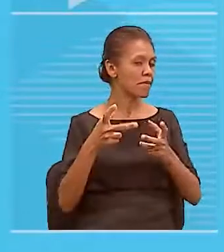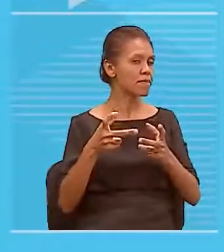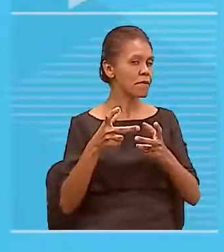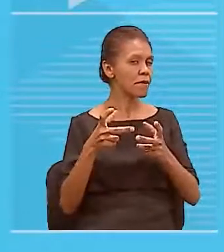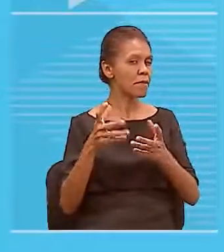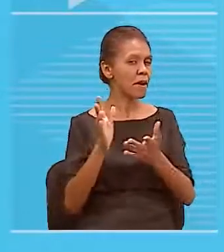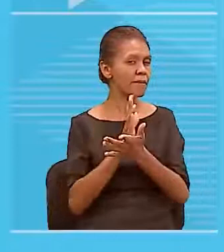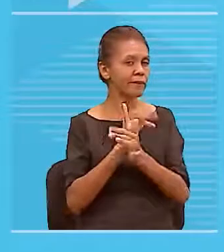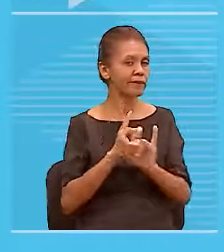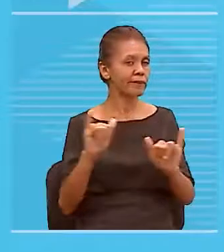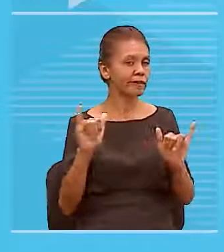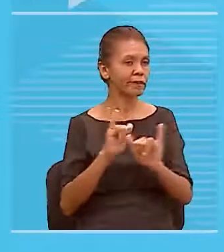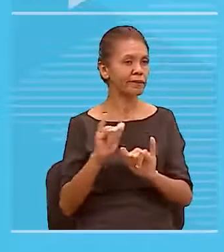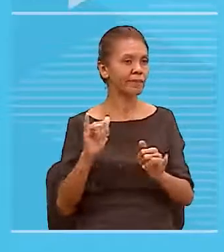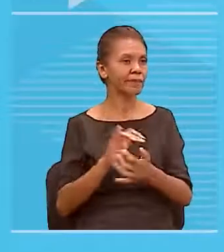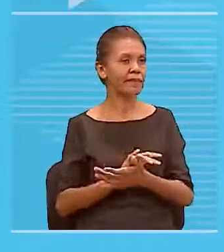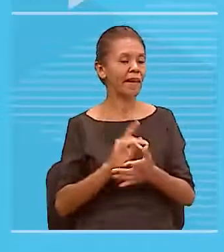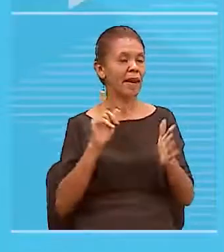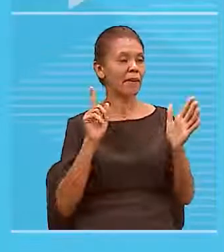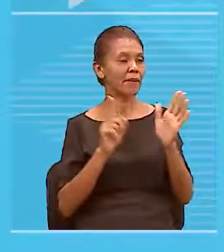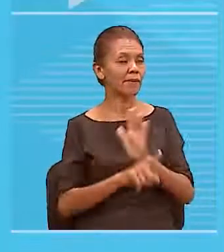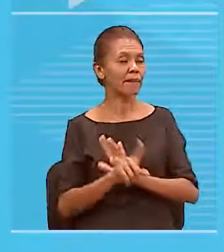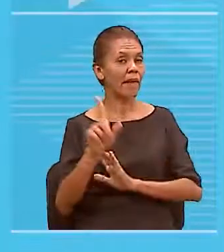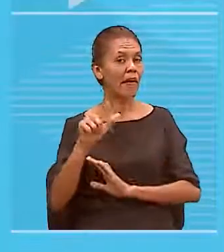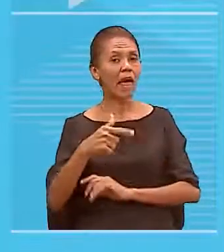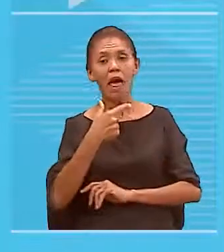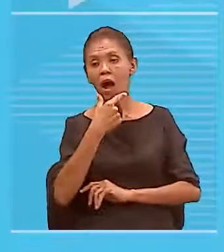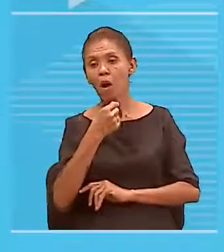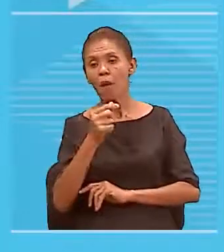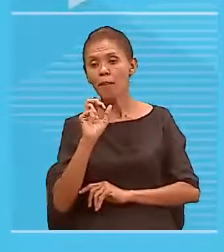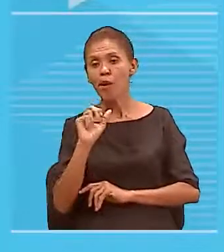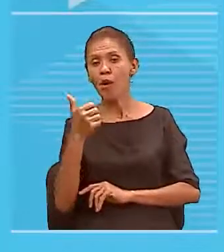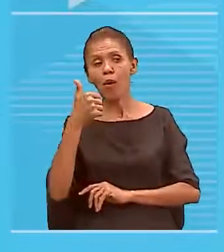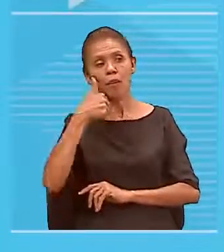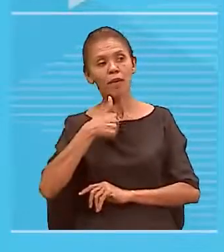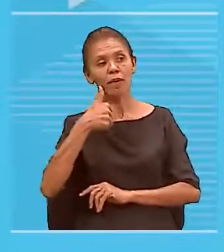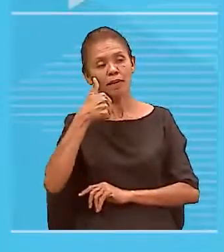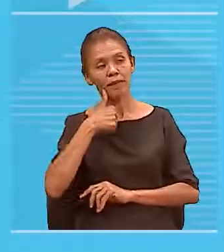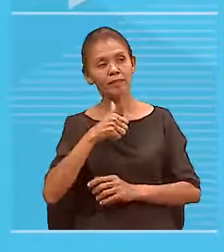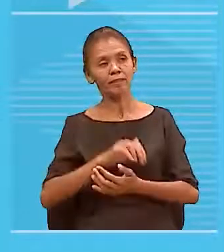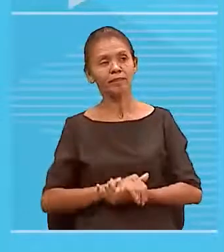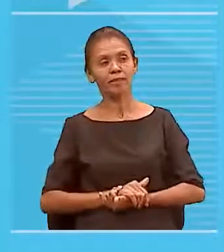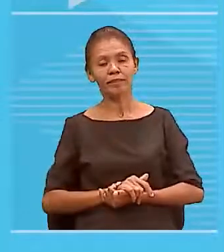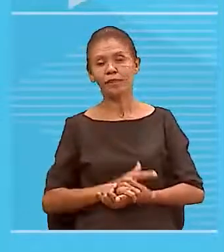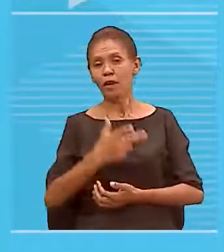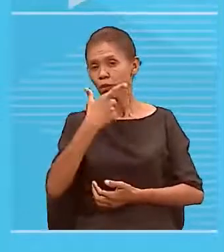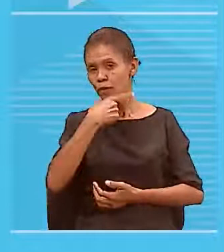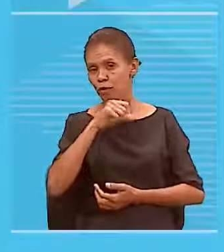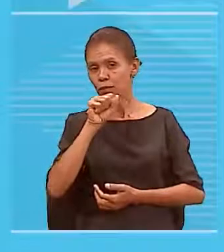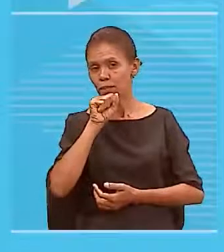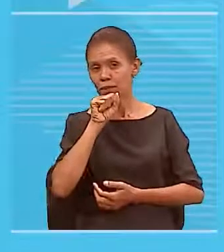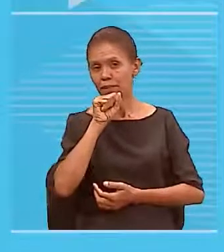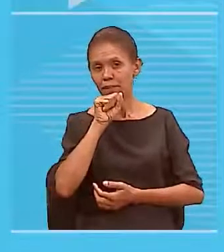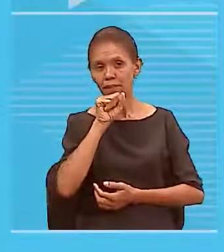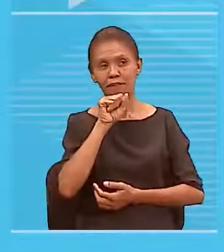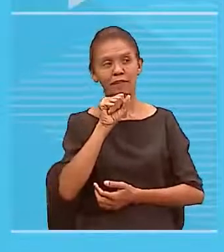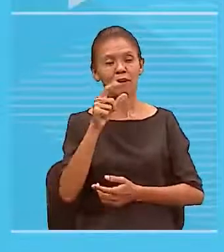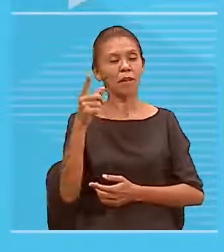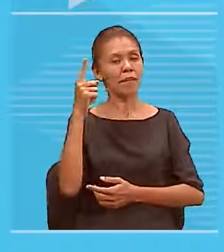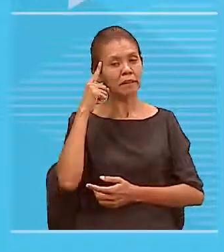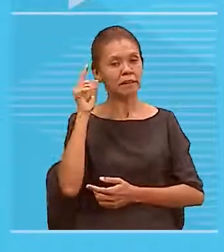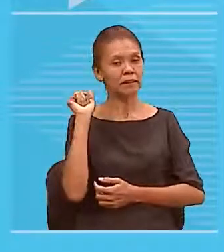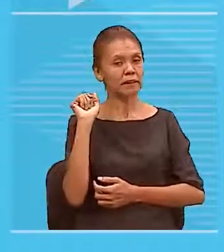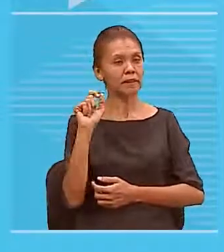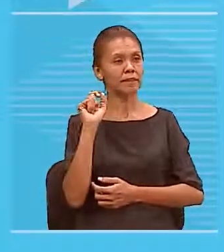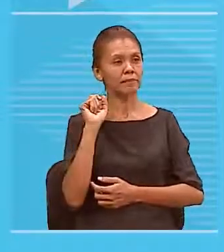coloca assim e aí é homem ou mulher né com certeza os pais de vocês só vão pensar que